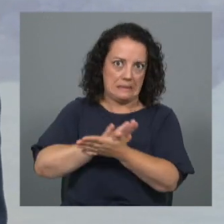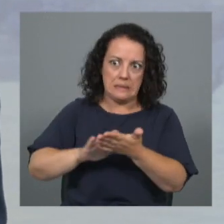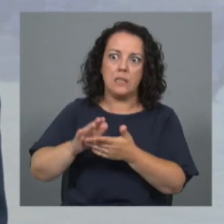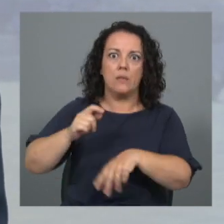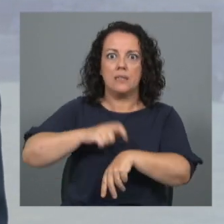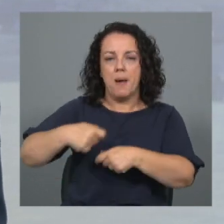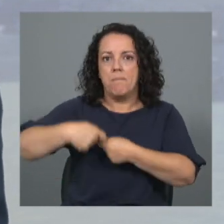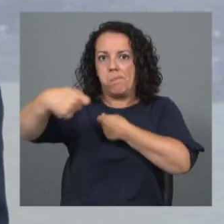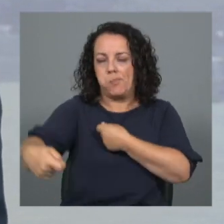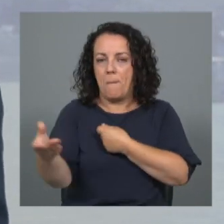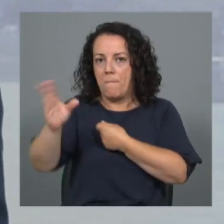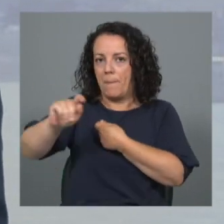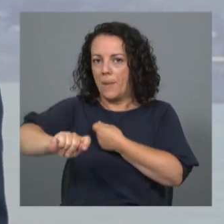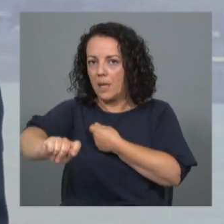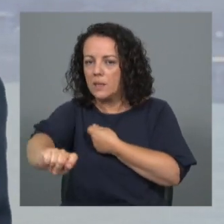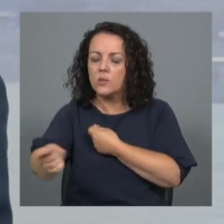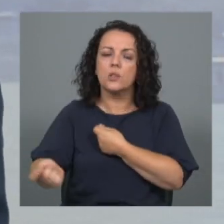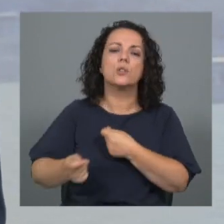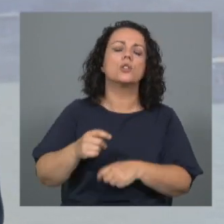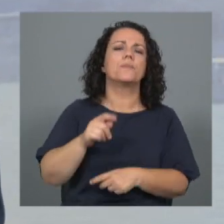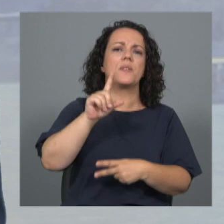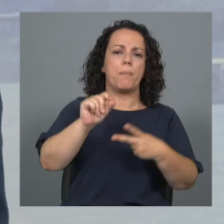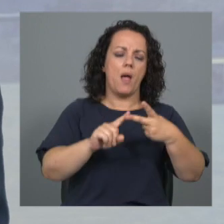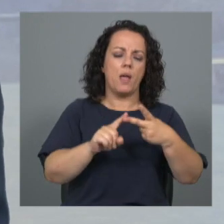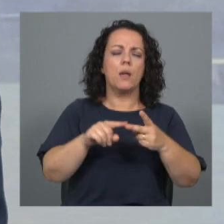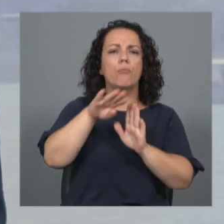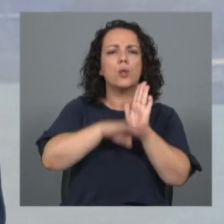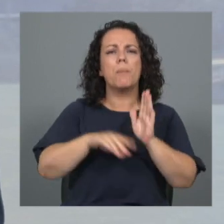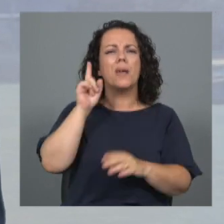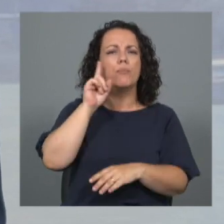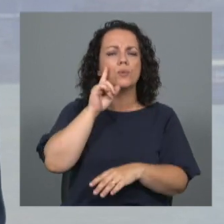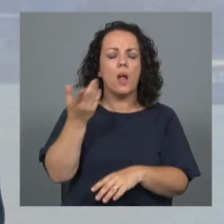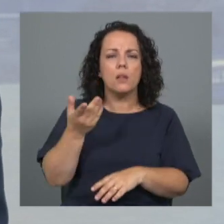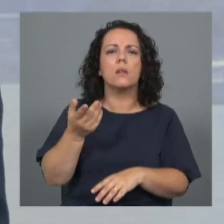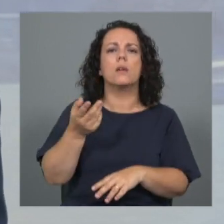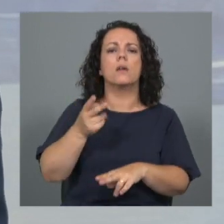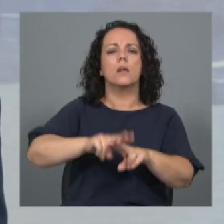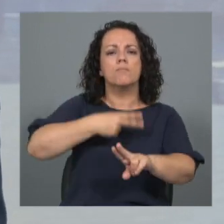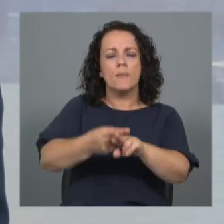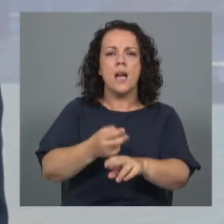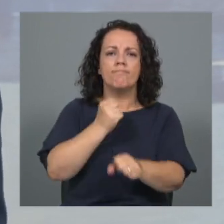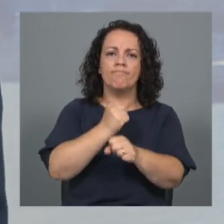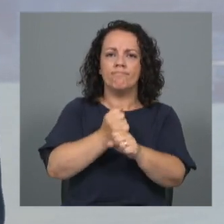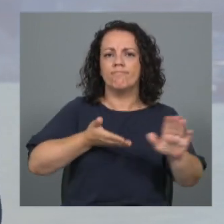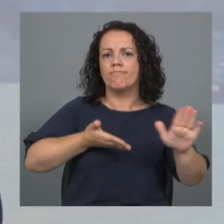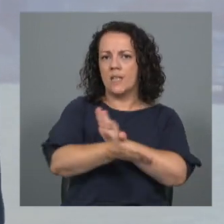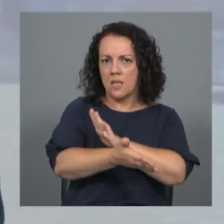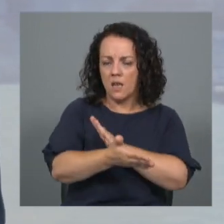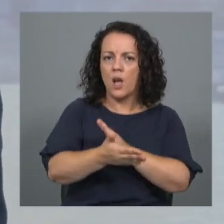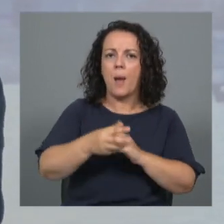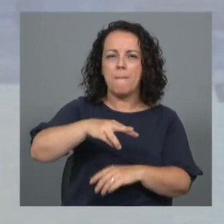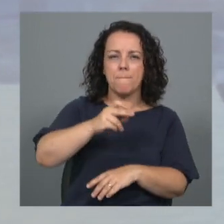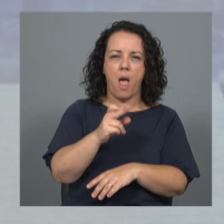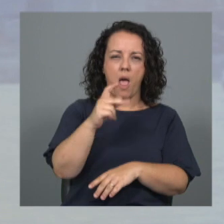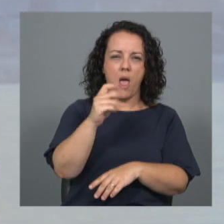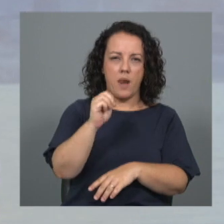Um programa muito importante, por exemplo, de reforço da contratação para o setor social, que foi o Marés, foi prorrogado até ao final do ano,